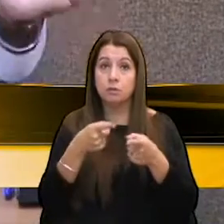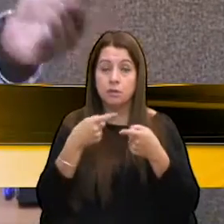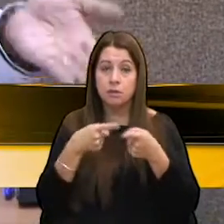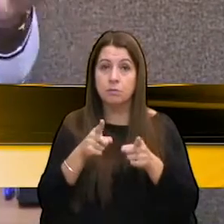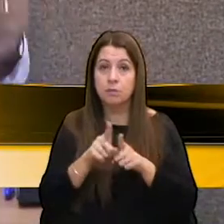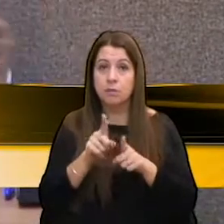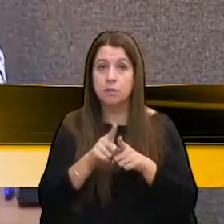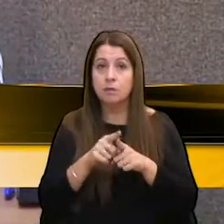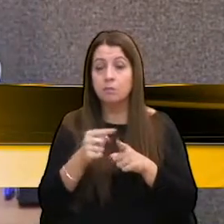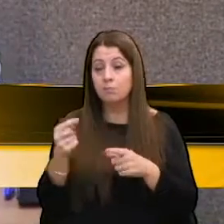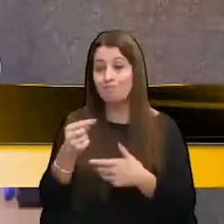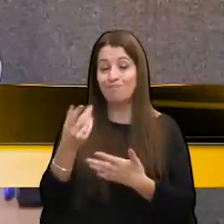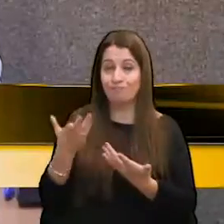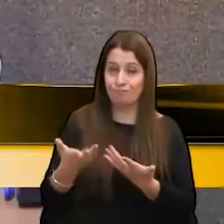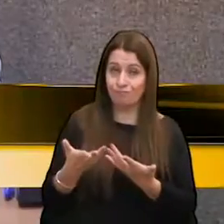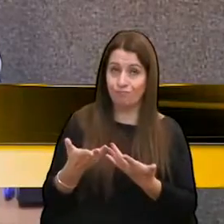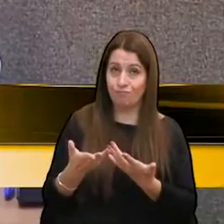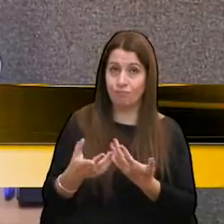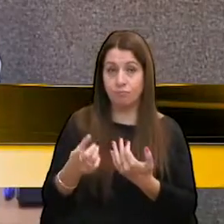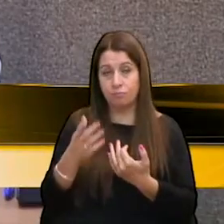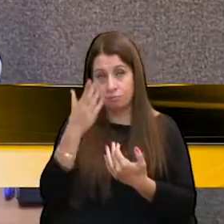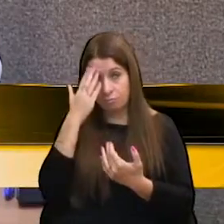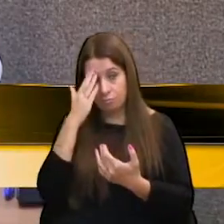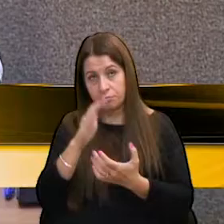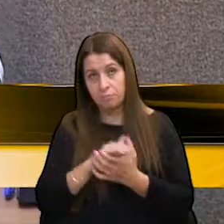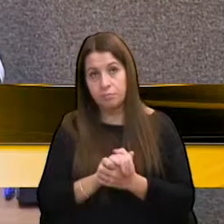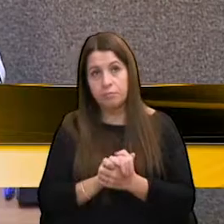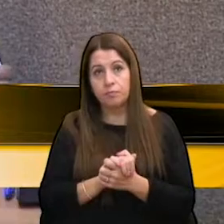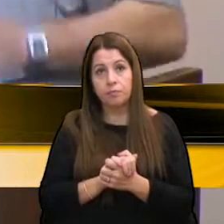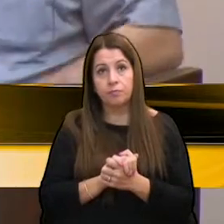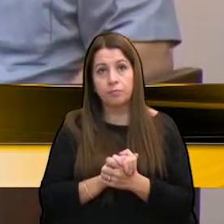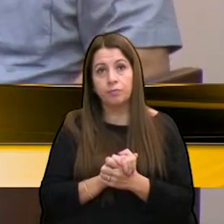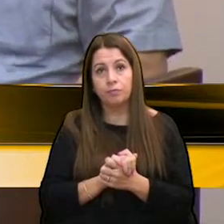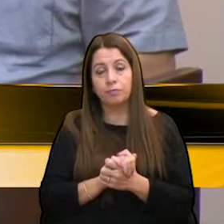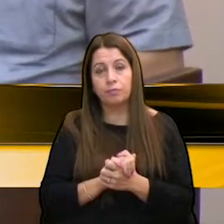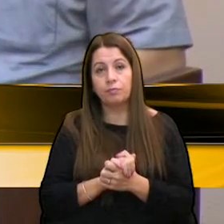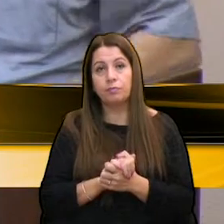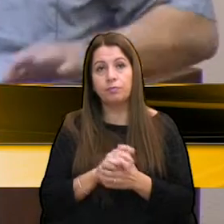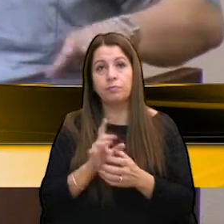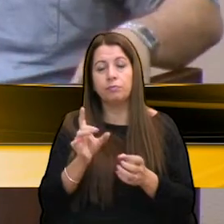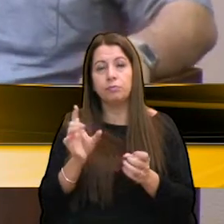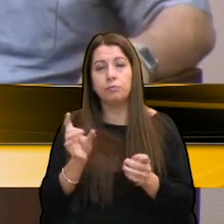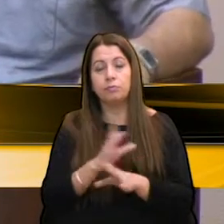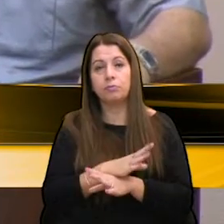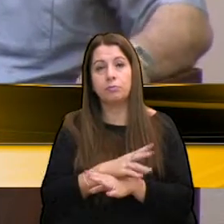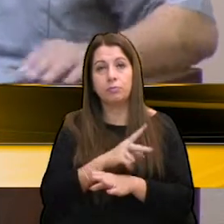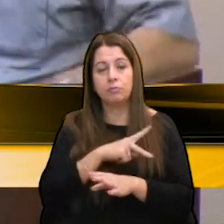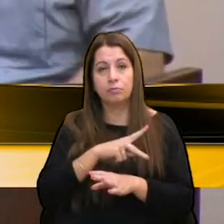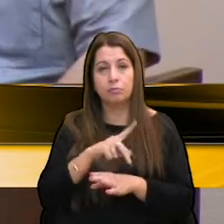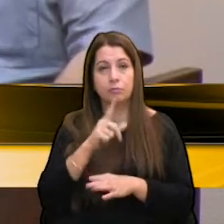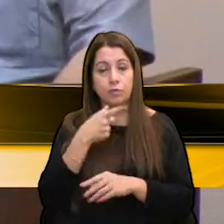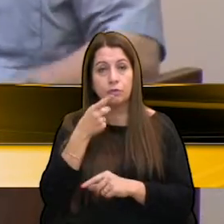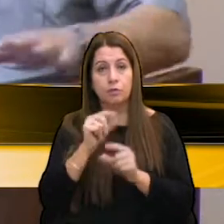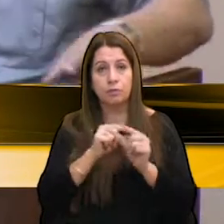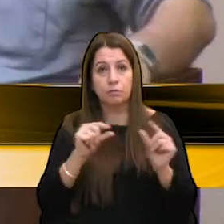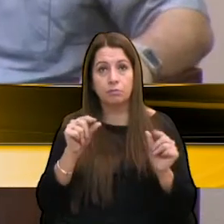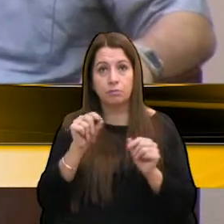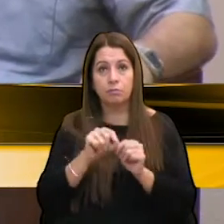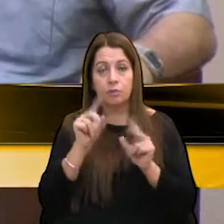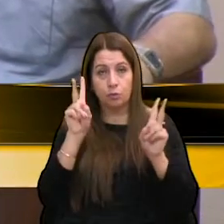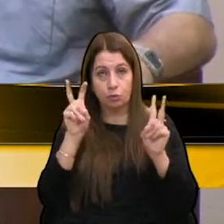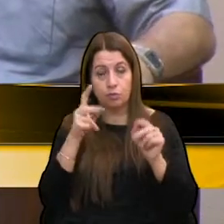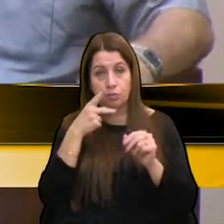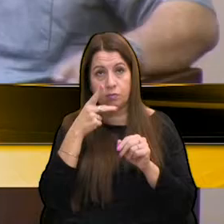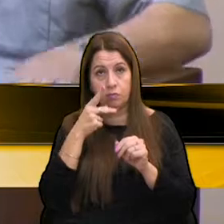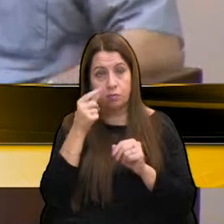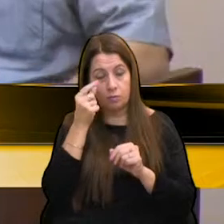provocados por ações negativas. Muito obrigado. Obrigado, vereador. Para encerrar, presidente, quero só para uma frase sobre a questão, esse mesmo assunto que o